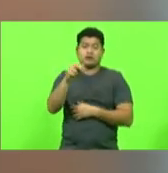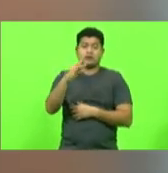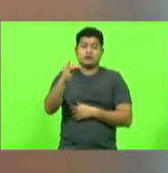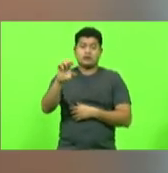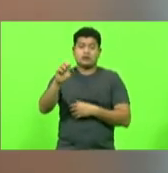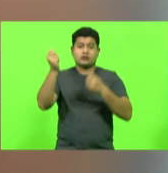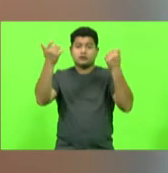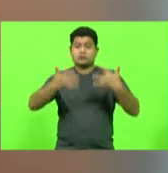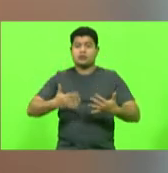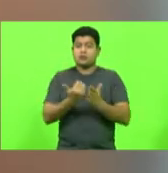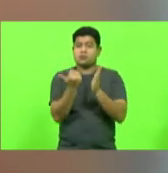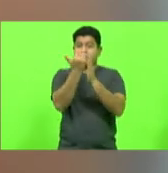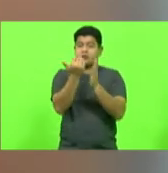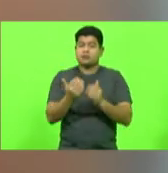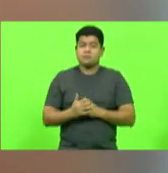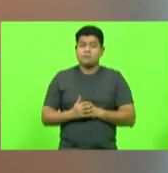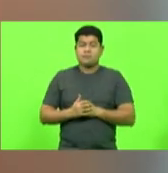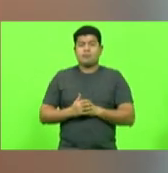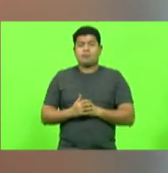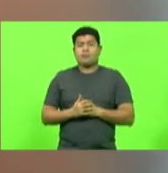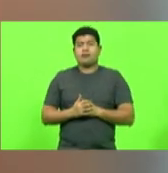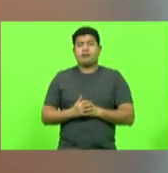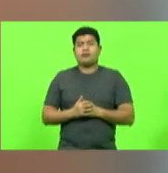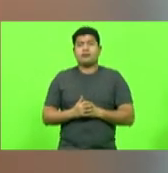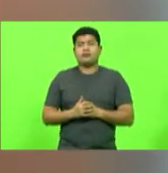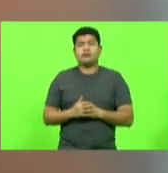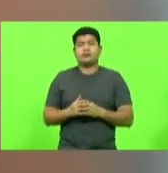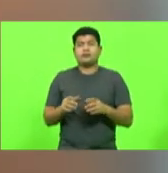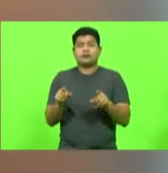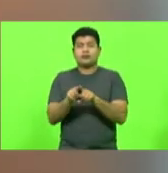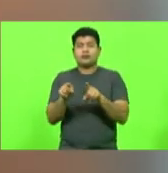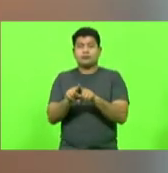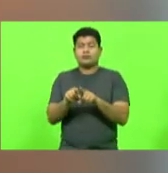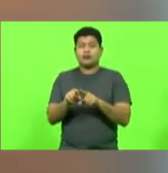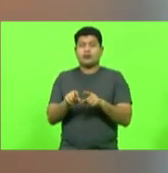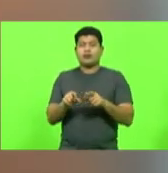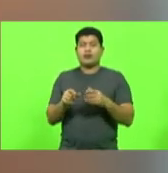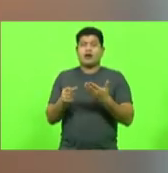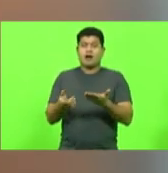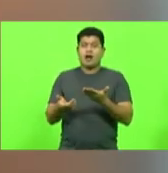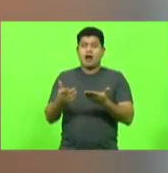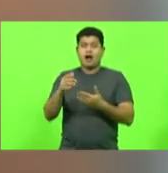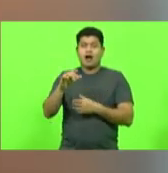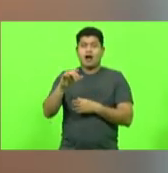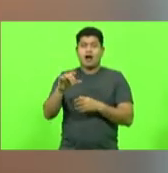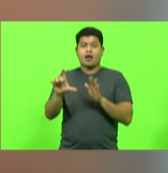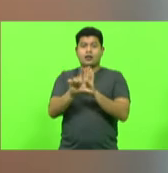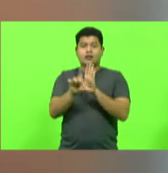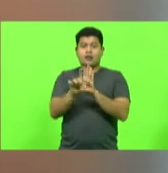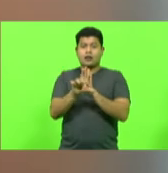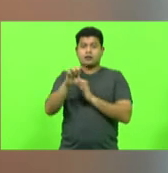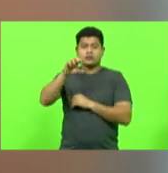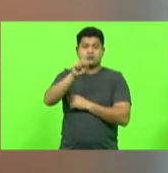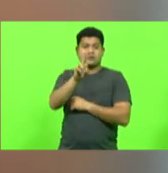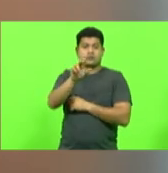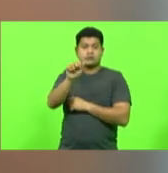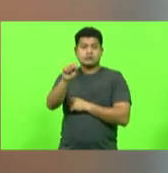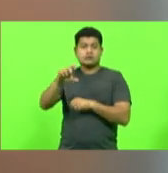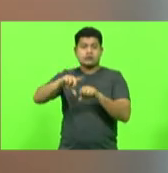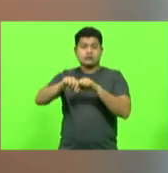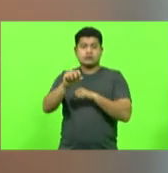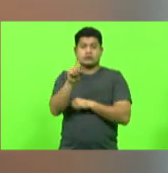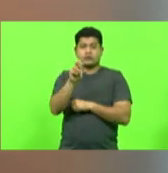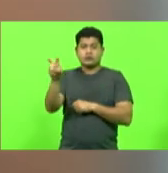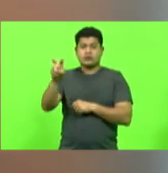tratar um pouco sobre isso. E mais, a NOB SUAS, no artigo 15, ela traz 21 incisos, dos quais tratam especificamente